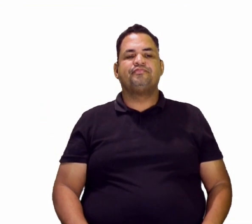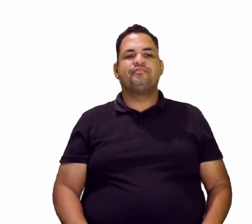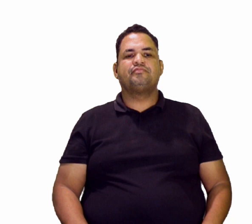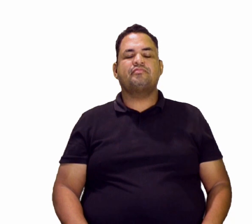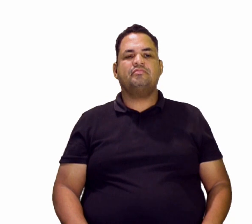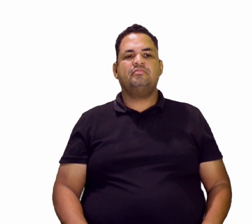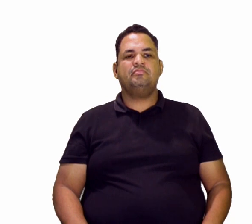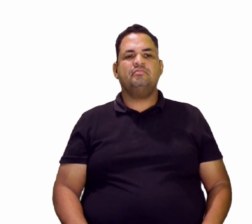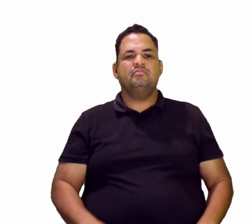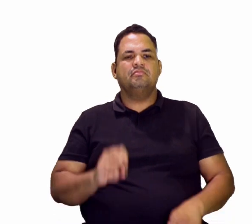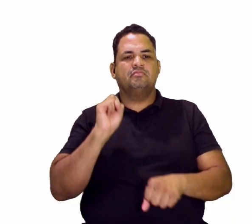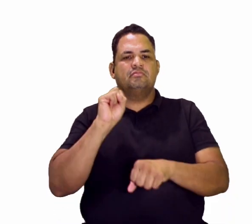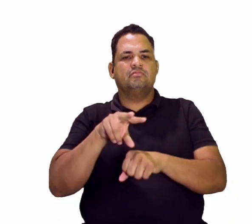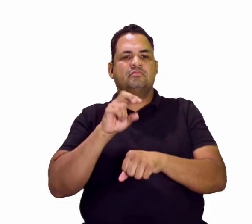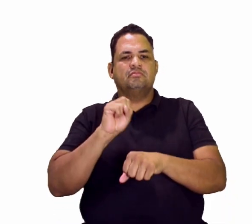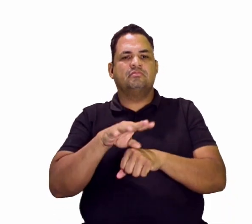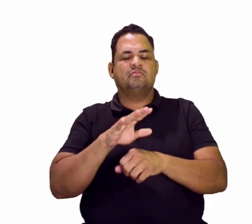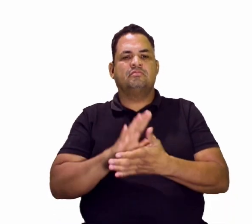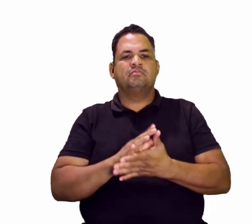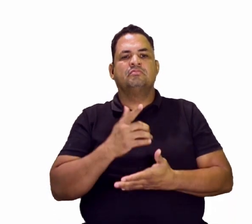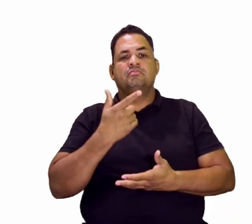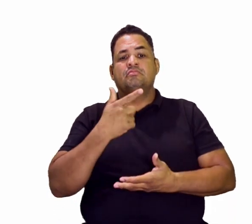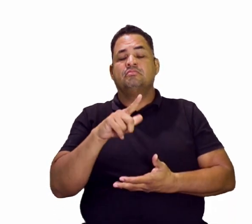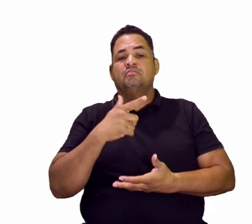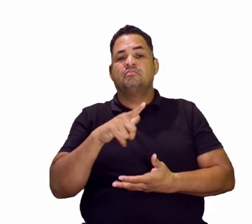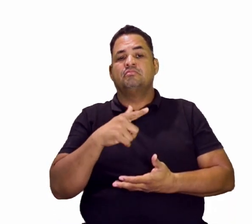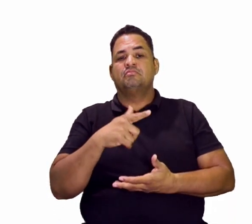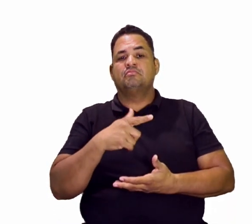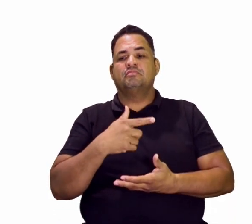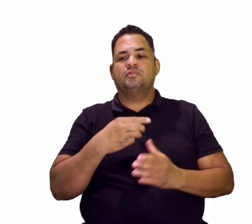quadro. Então, os vírus, gente, são seres